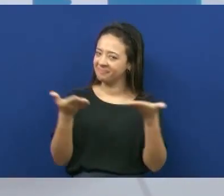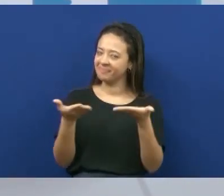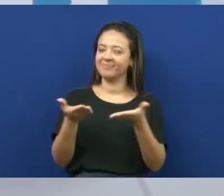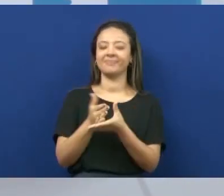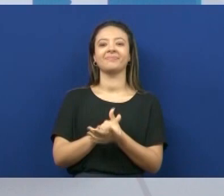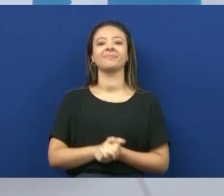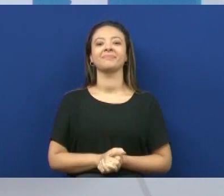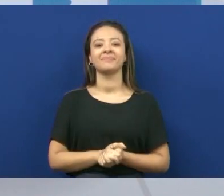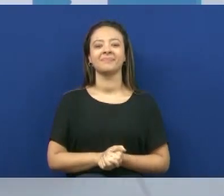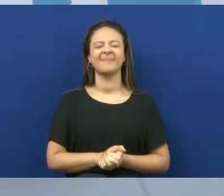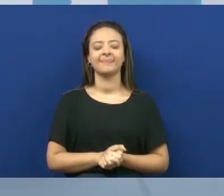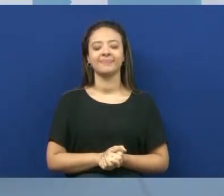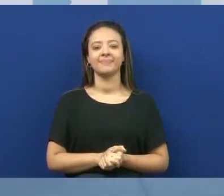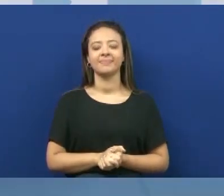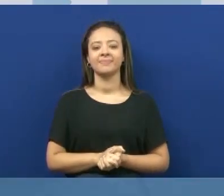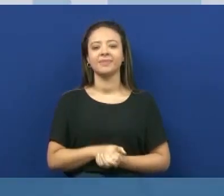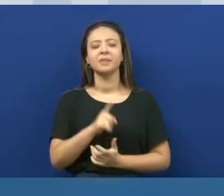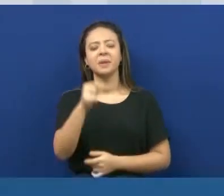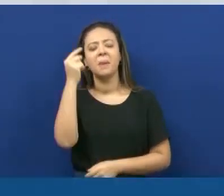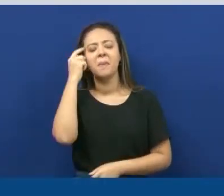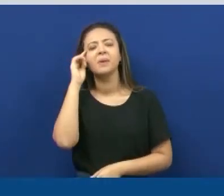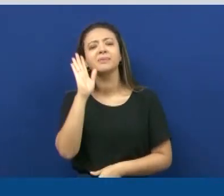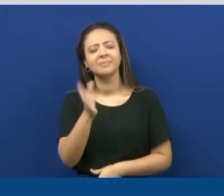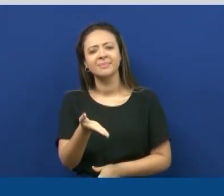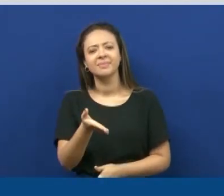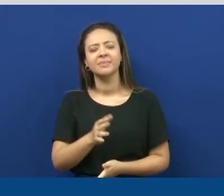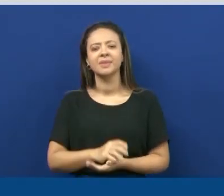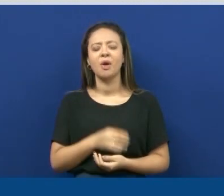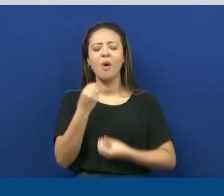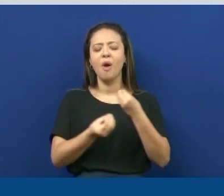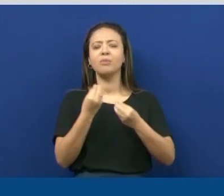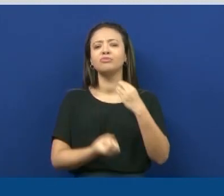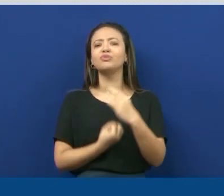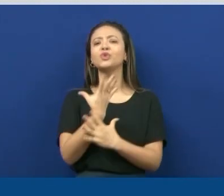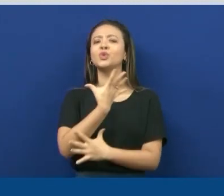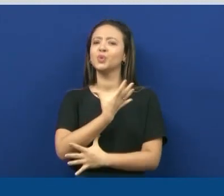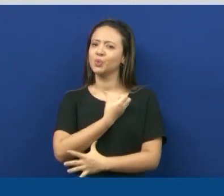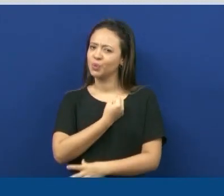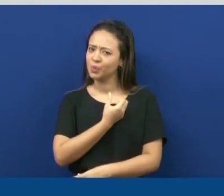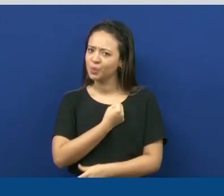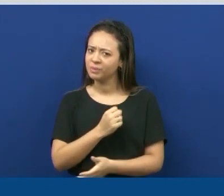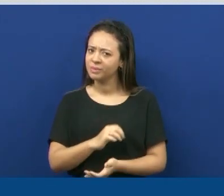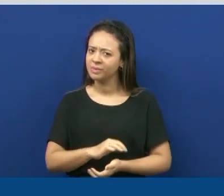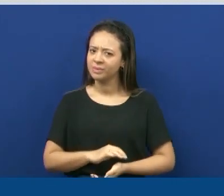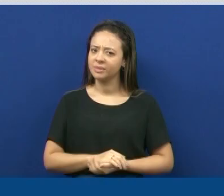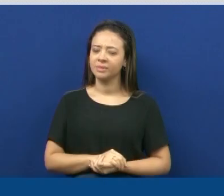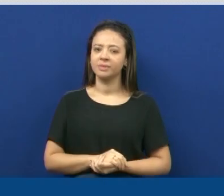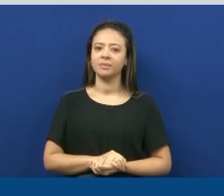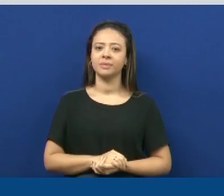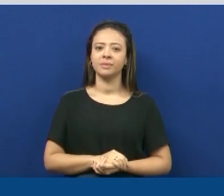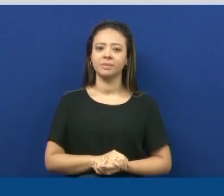hoje. Você já parou para pensar de onde vêm os números?